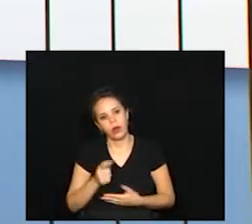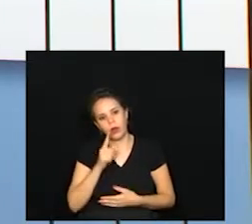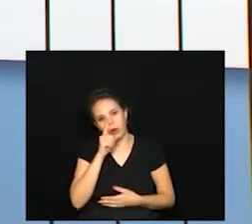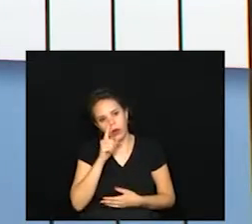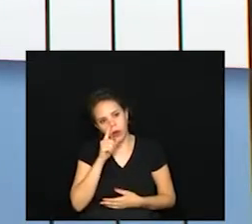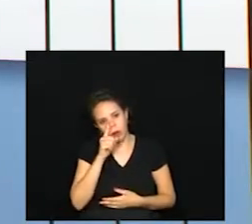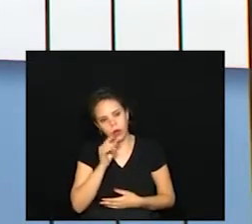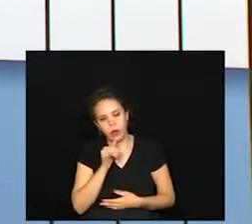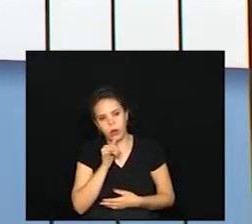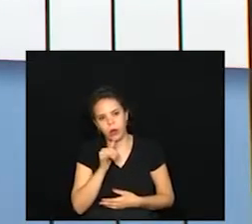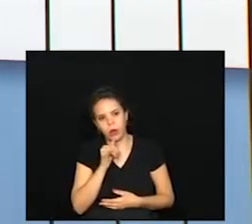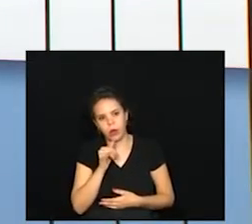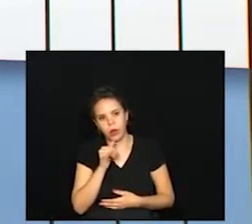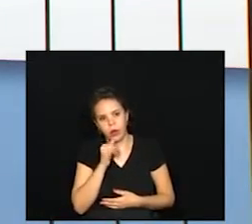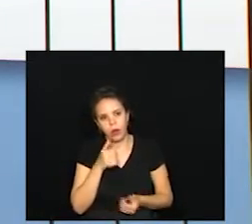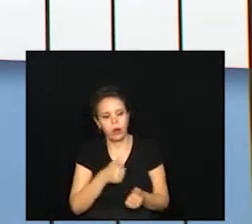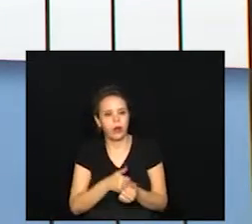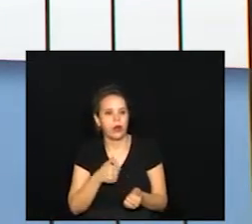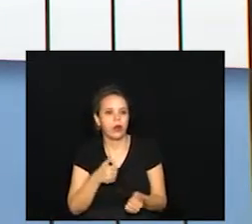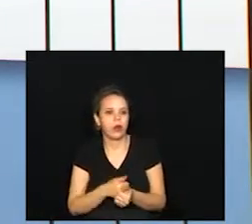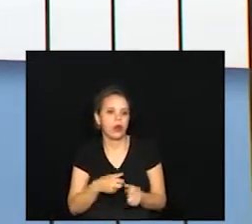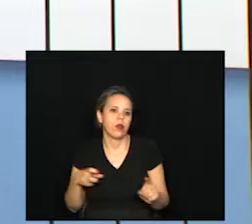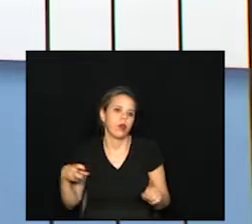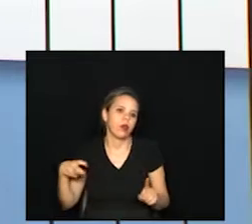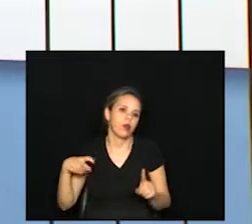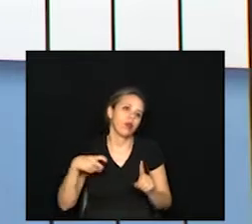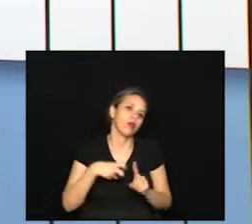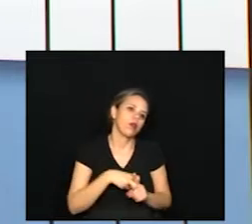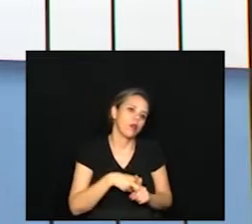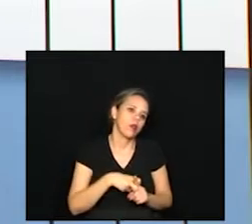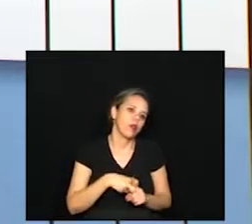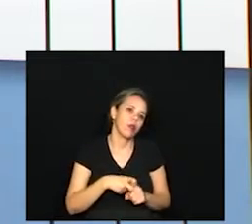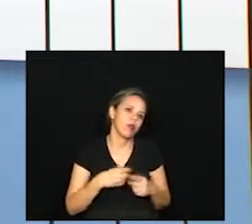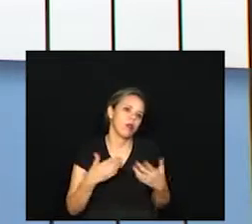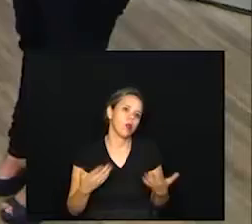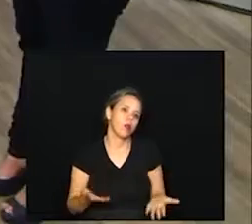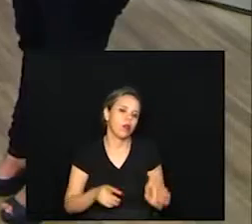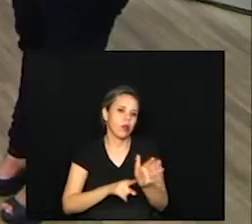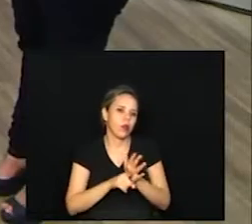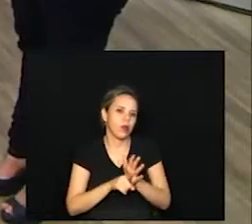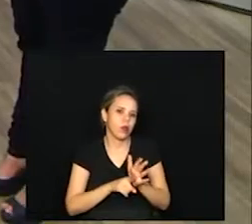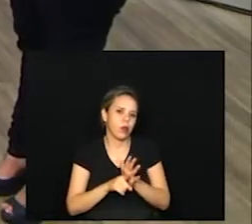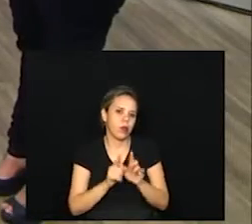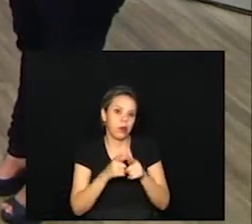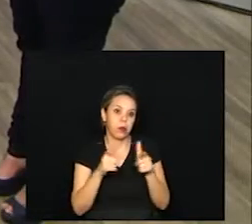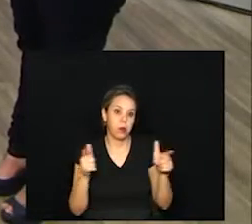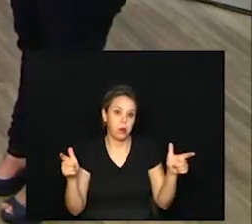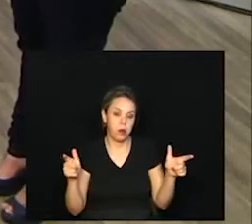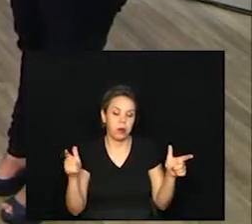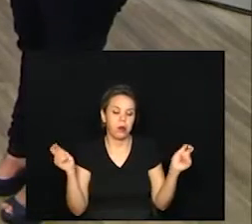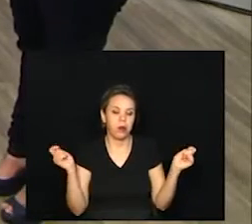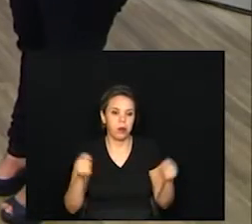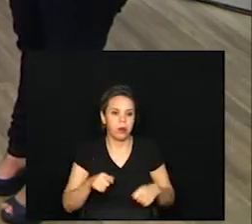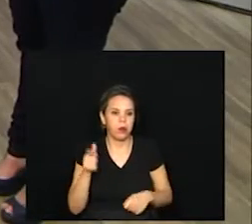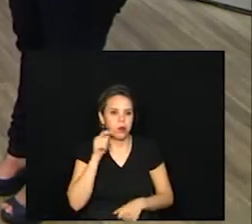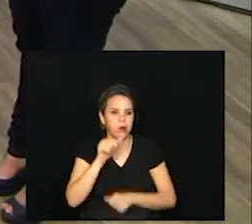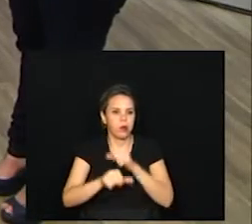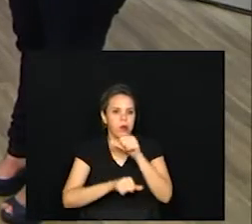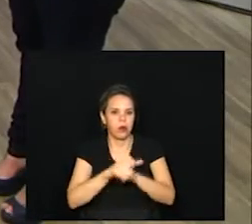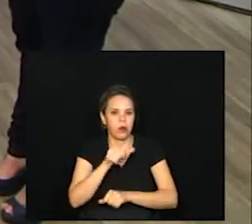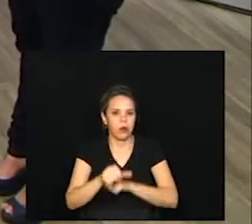por exemplo, ali naquela alça, a questão de acidentes. Uhum. Então, é um estudo muito amplo para que a gente possa mudar